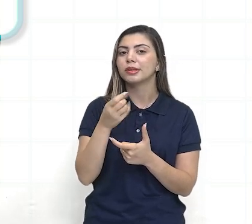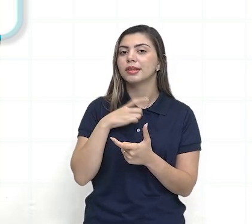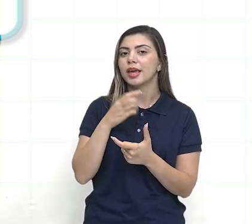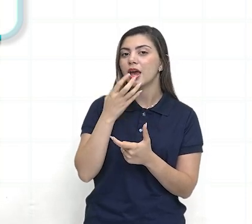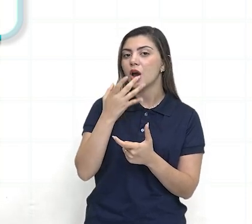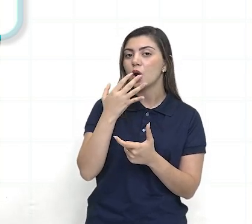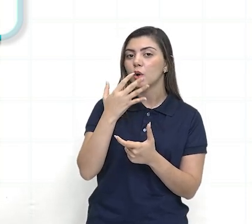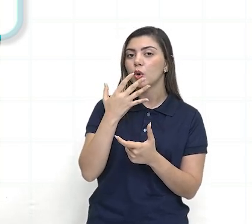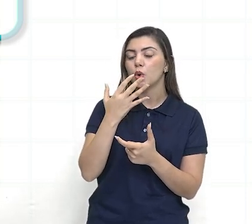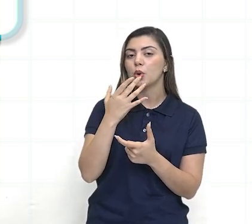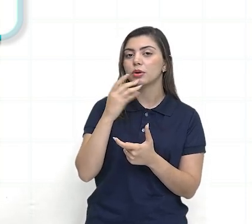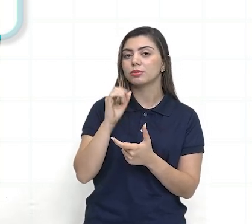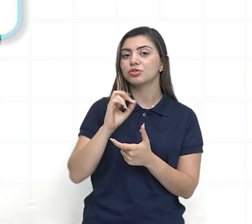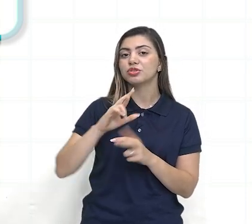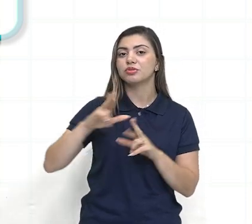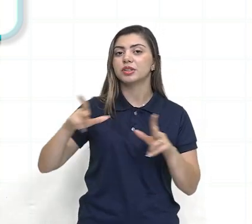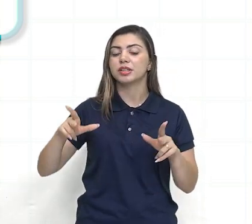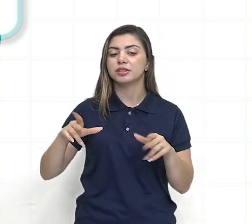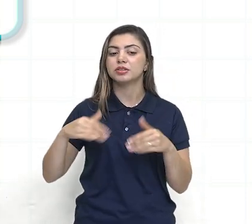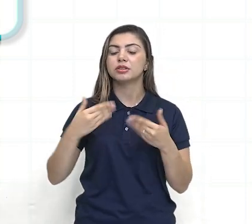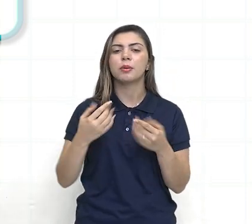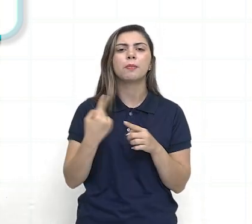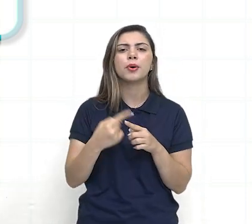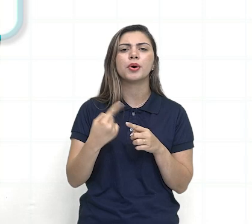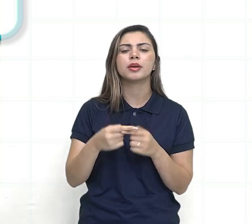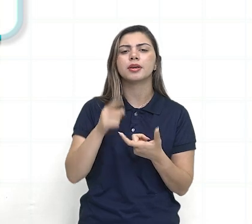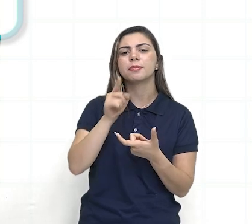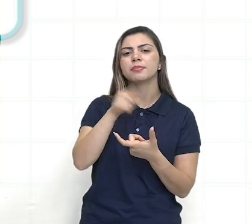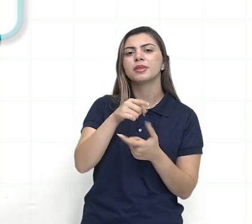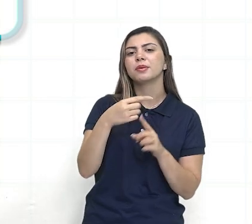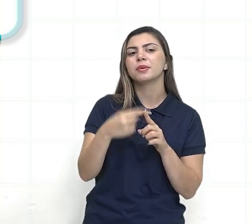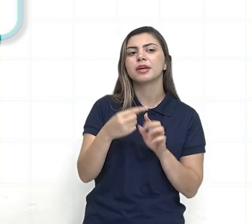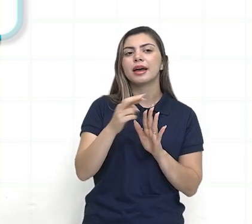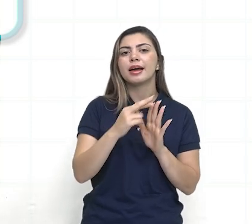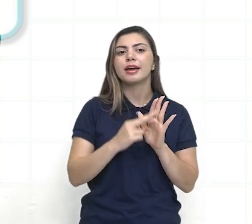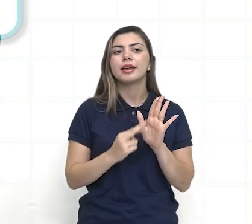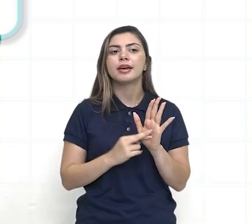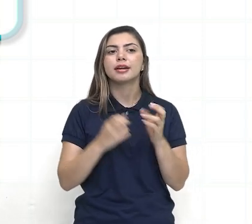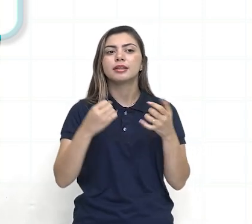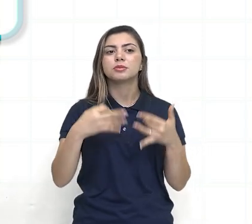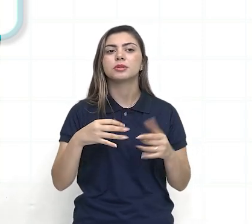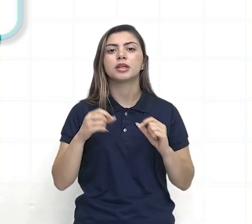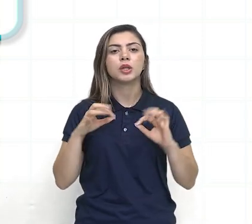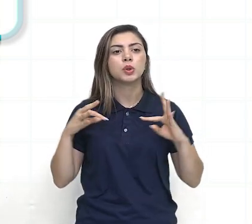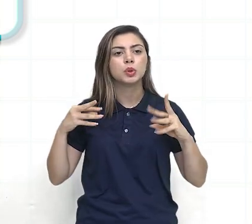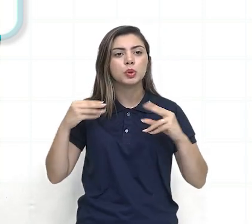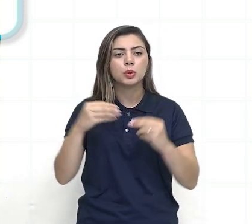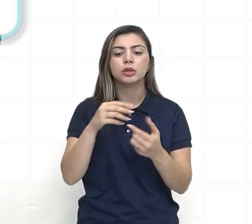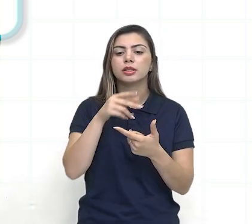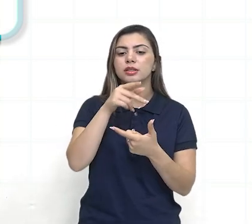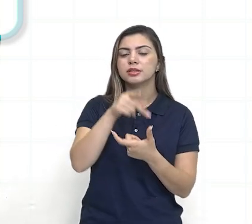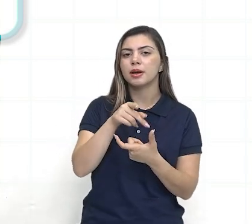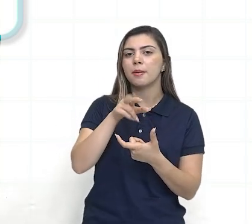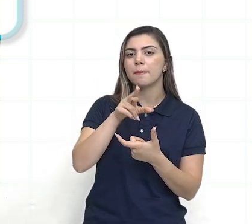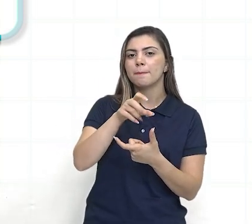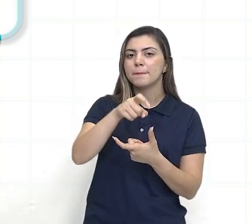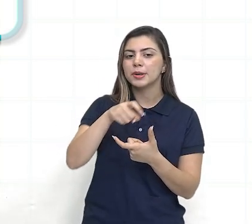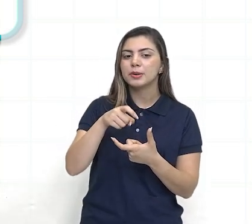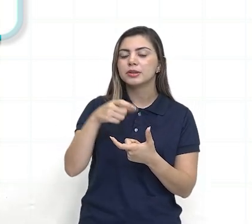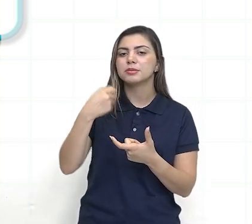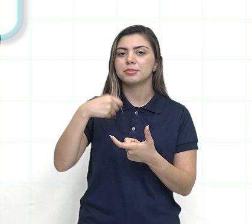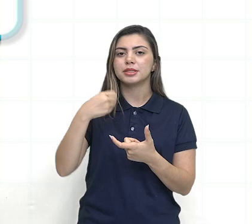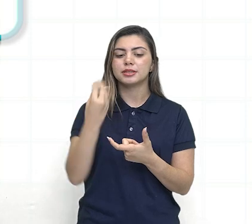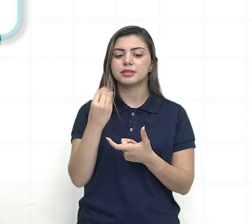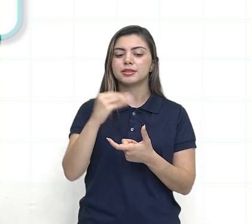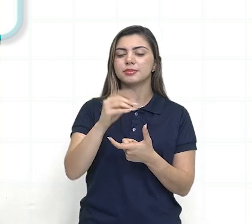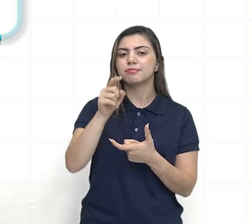destacada aqui, ó. Por que que é acentuada? Porque a regra diz que toda proparoxítona é acentuada. E